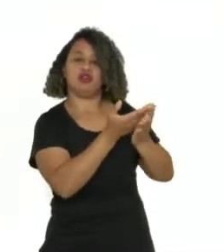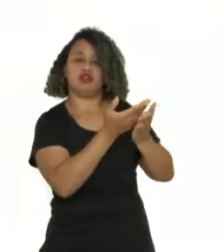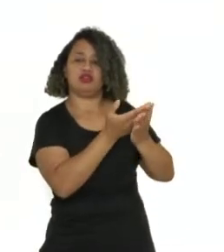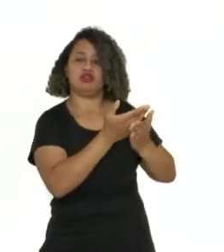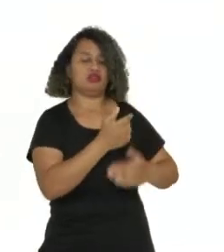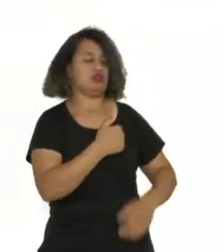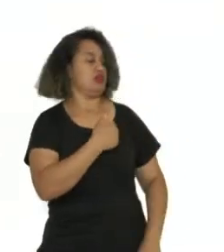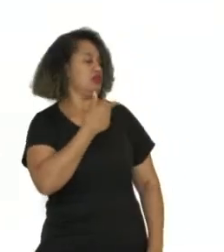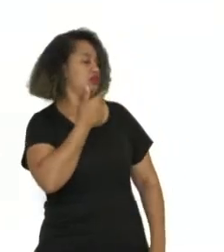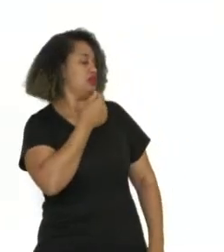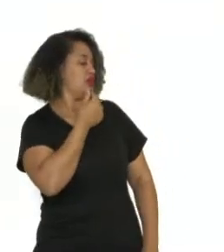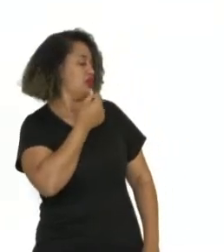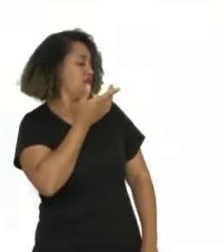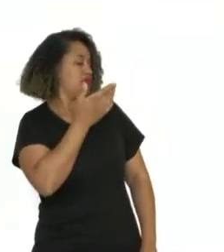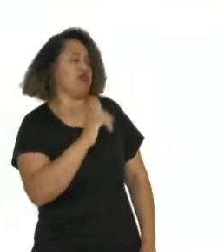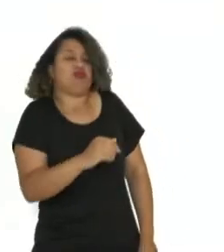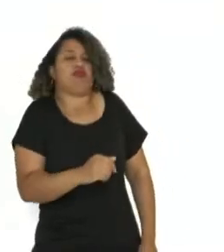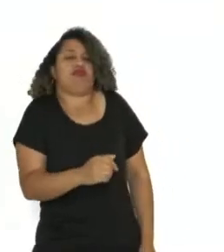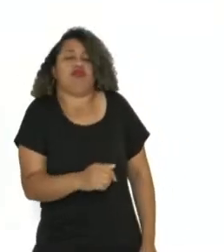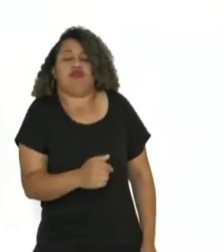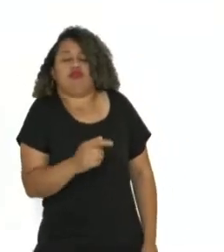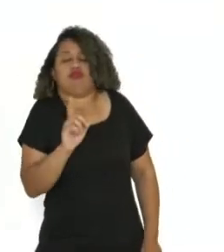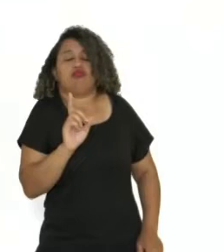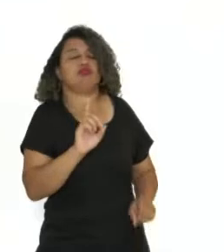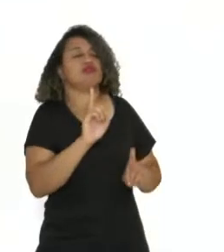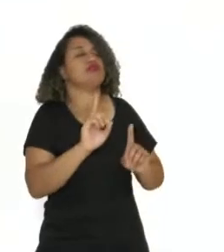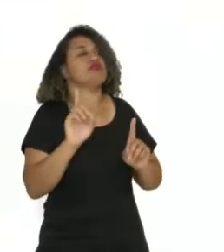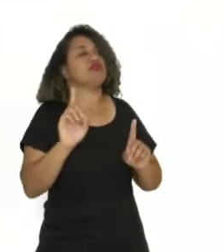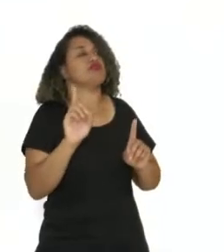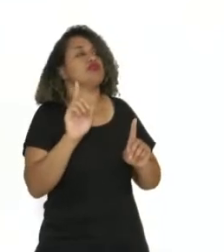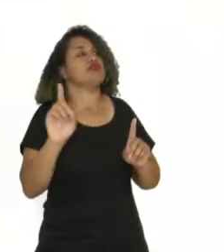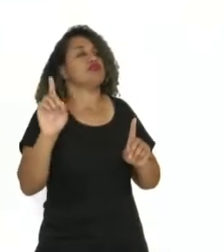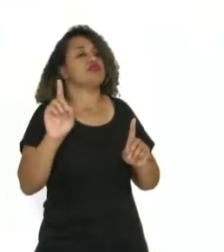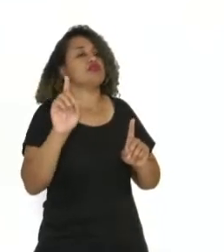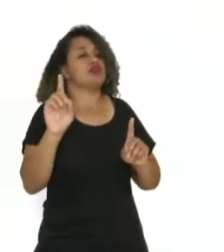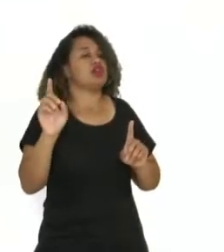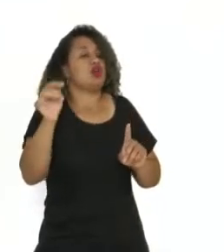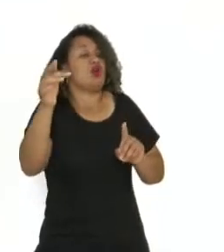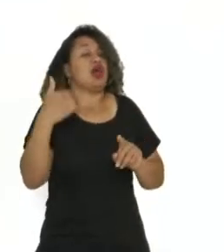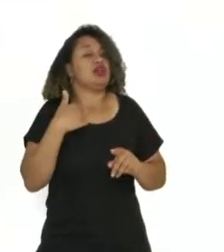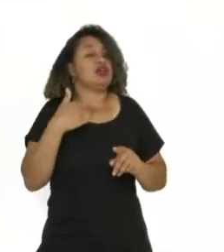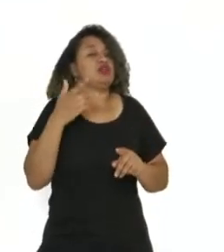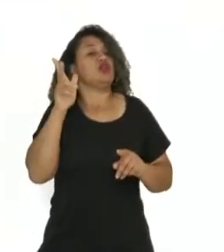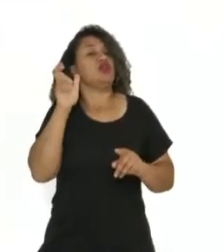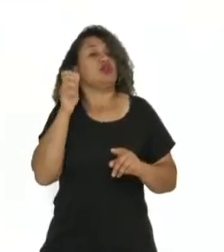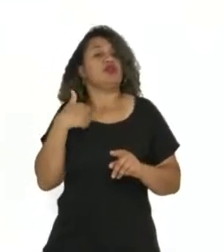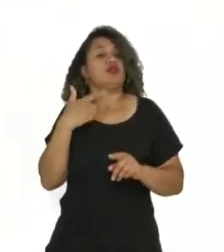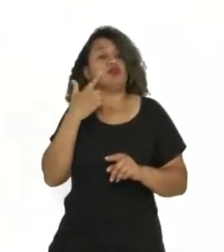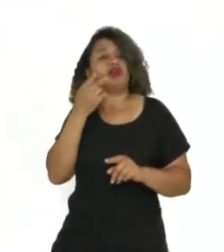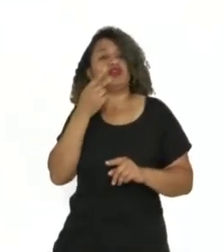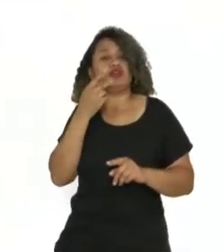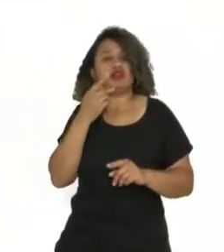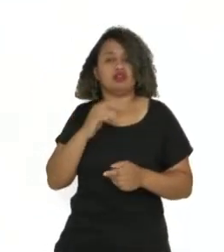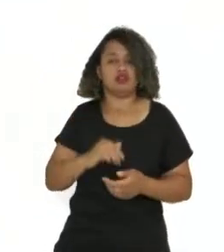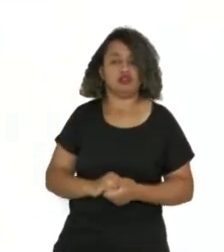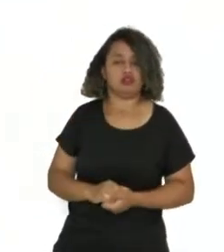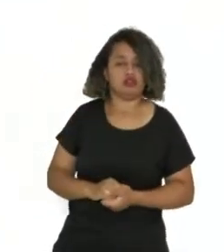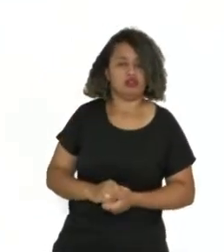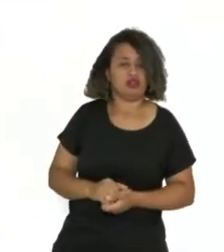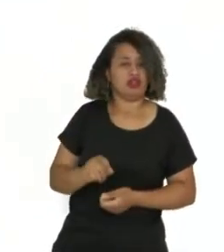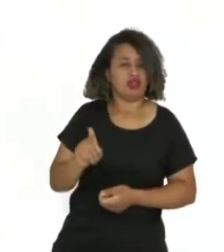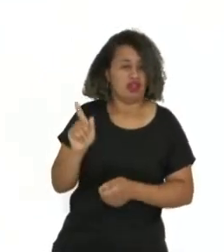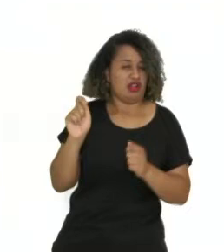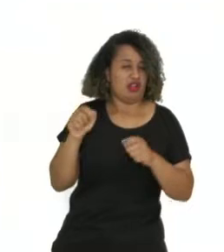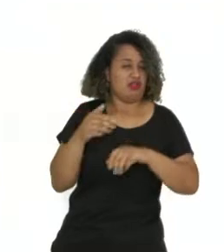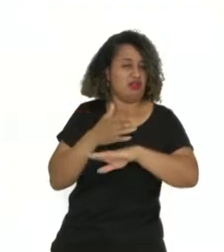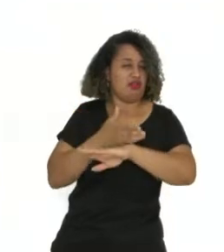homem deu de ombros e saiu tão lentamente que quase ouviu ainda meu pai segredando. Ele pode até